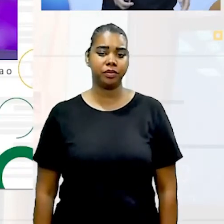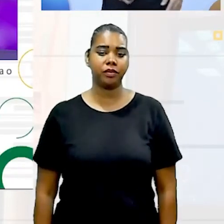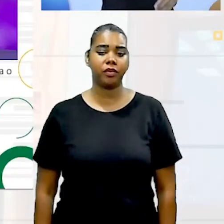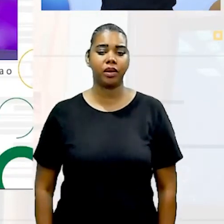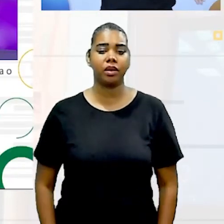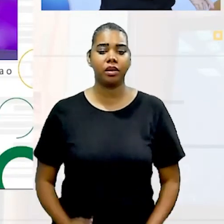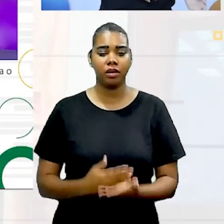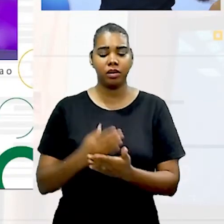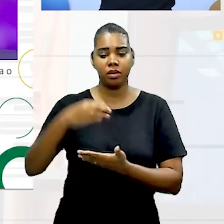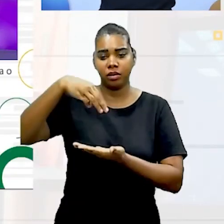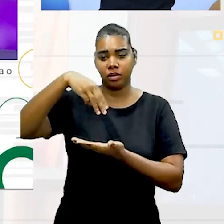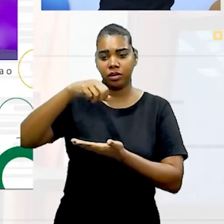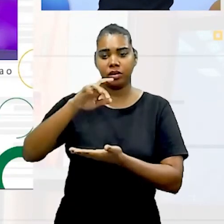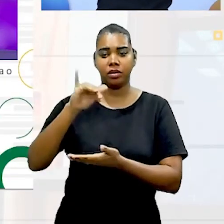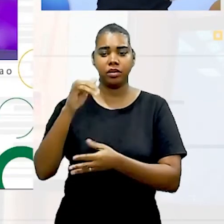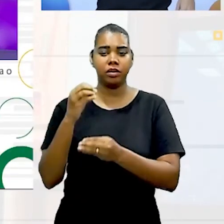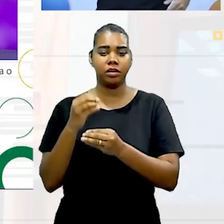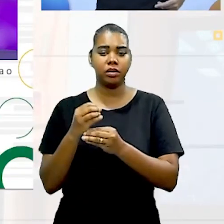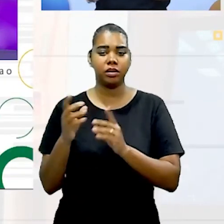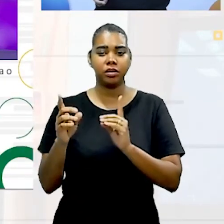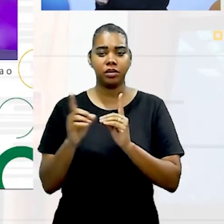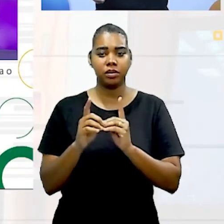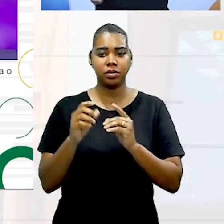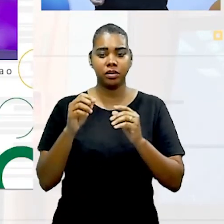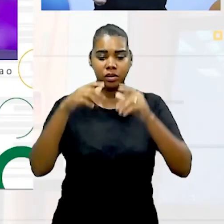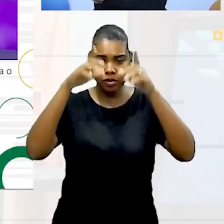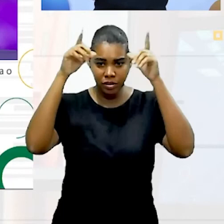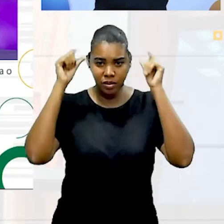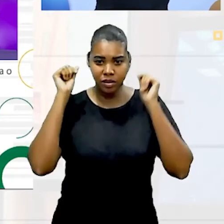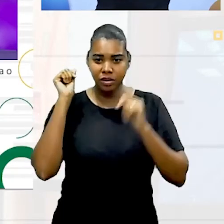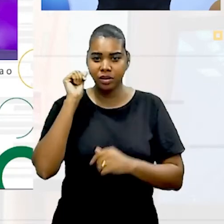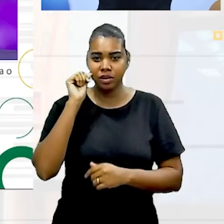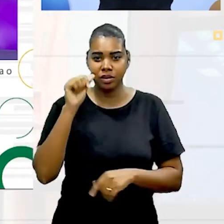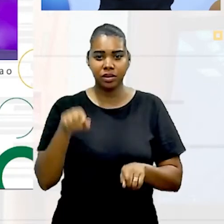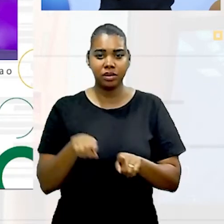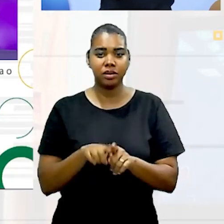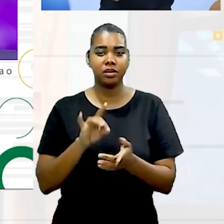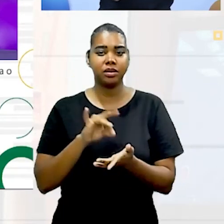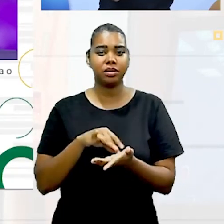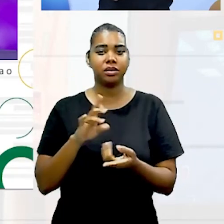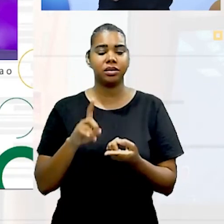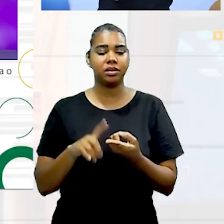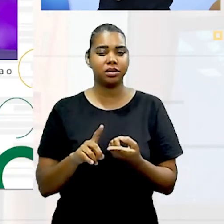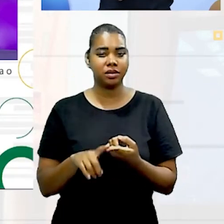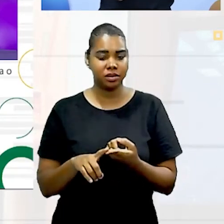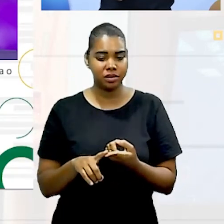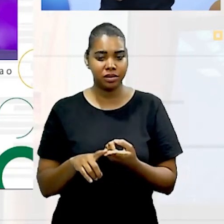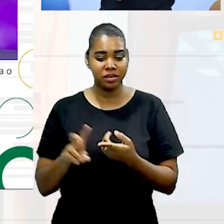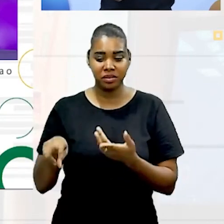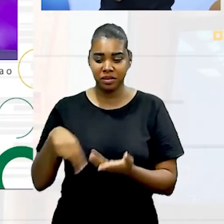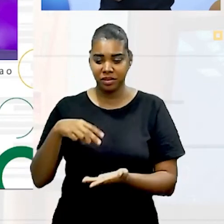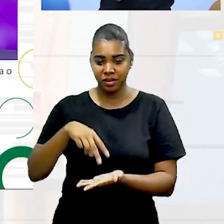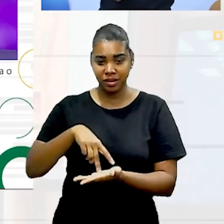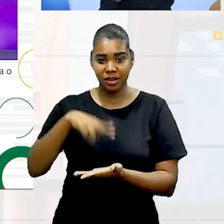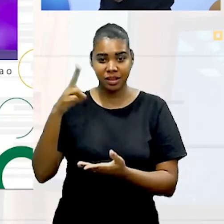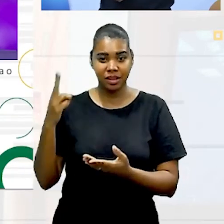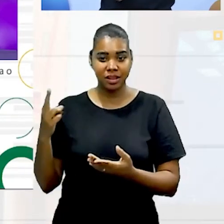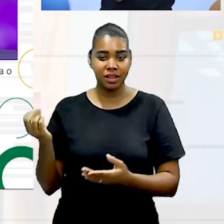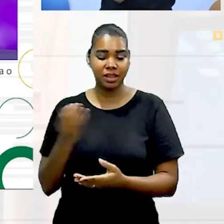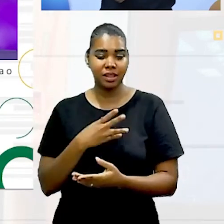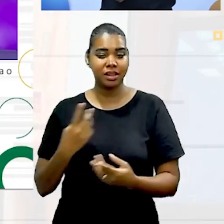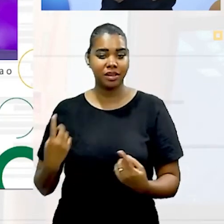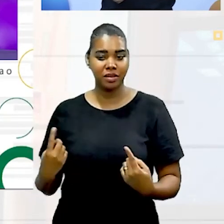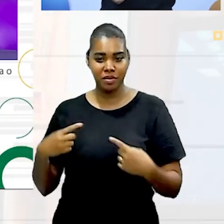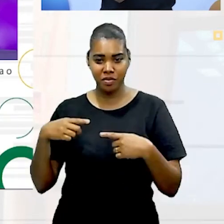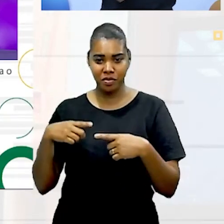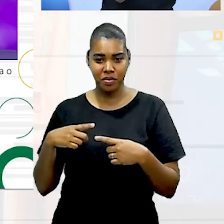é quando ele sequestra a princesa e você só vai enfrentar ele no final. Nesse momento é que o inimigo do herói ressurge com um novo combate ou